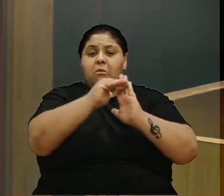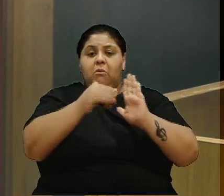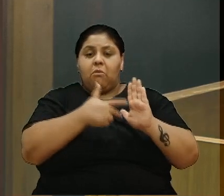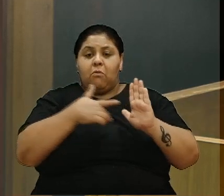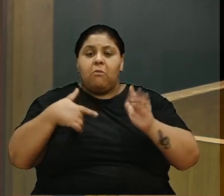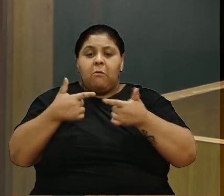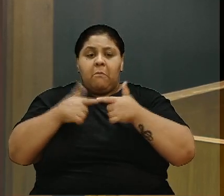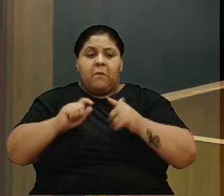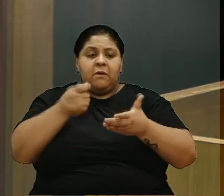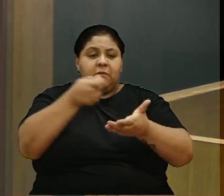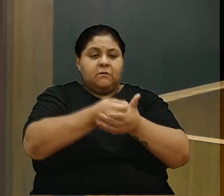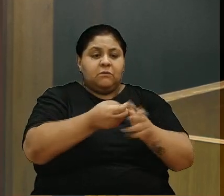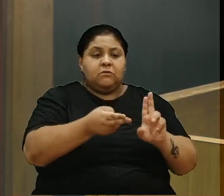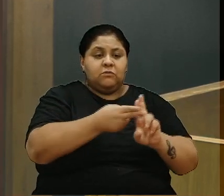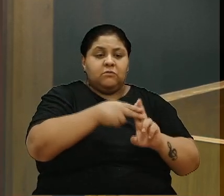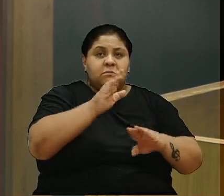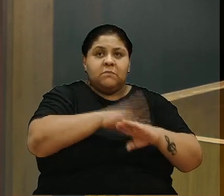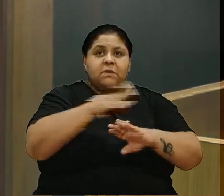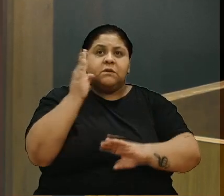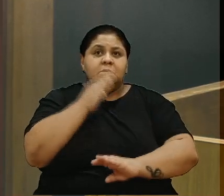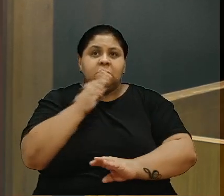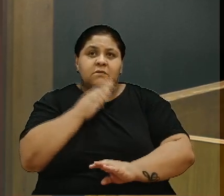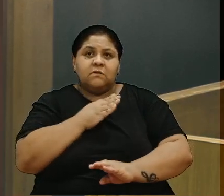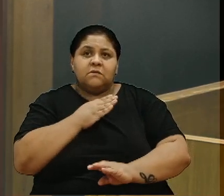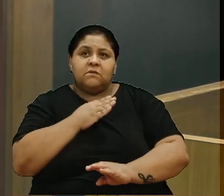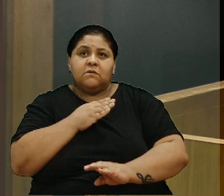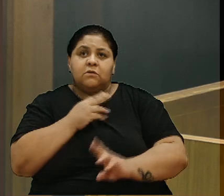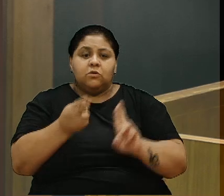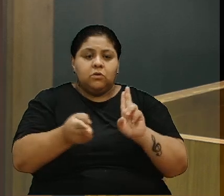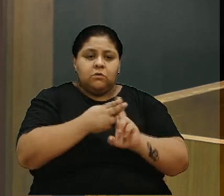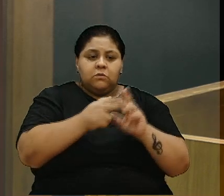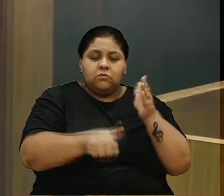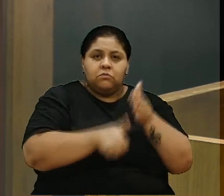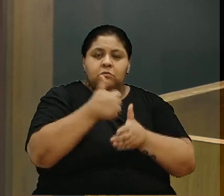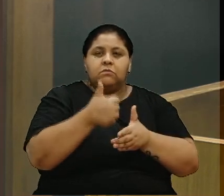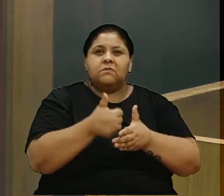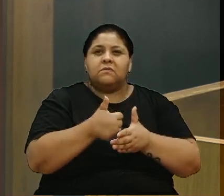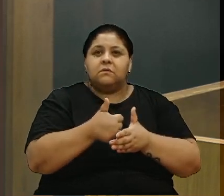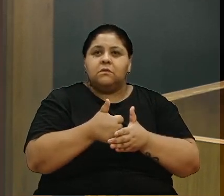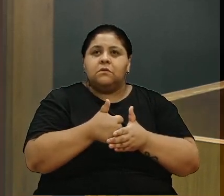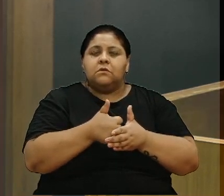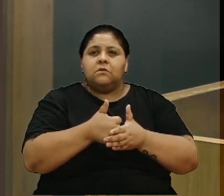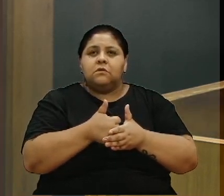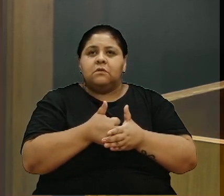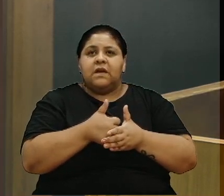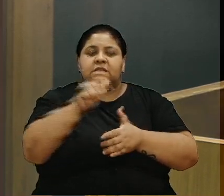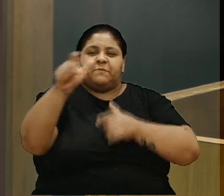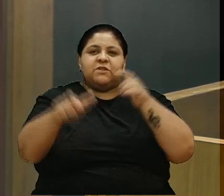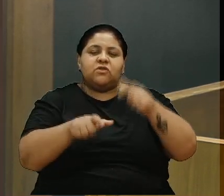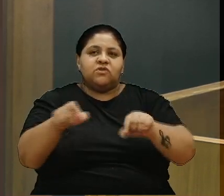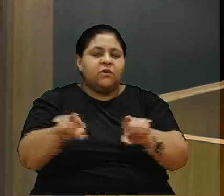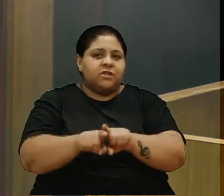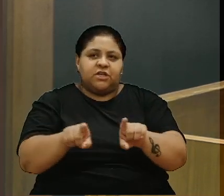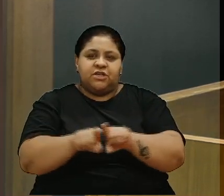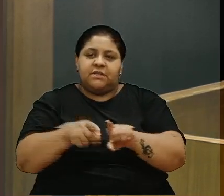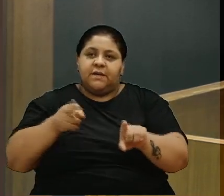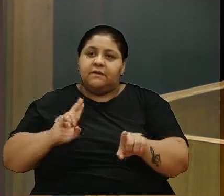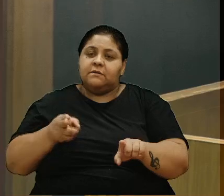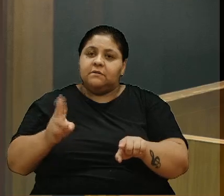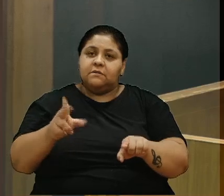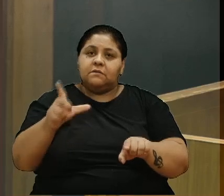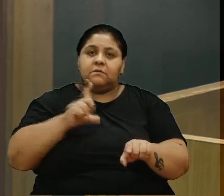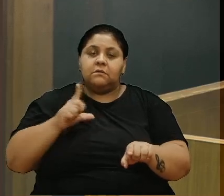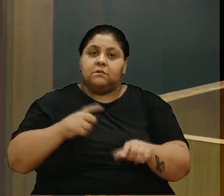vou pelo SUS, que o SUS é mais rápido, que o SUS é melhor. Então a gente tem que permanecer, essas pessoas têm que continuar no plano. Nós